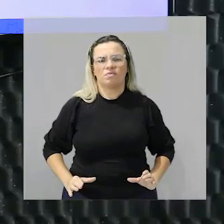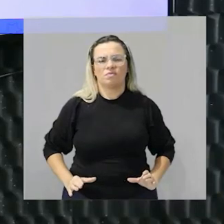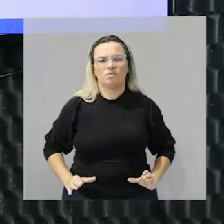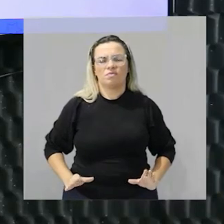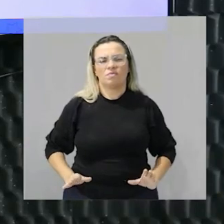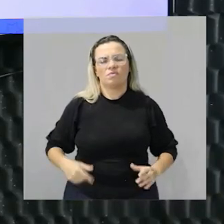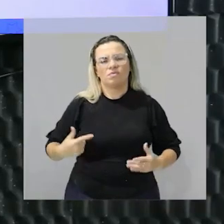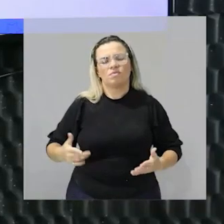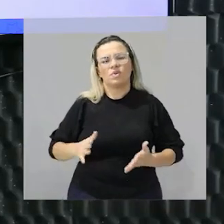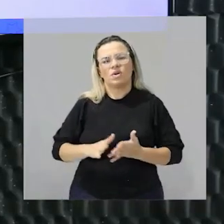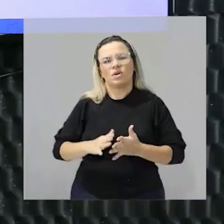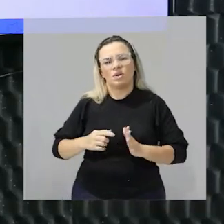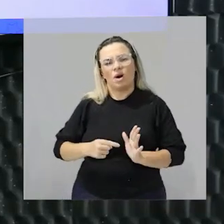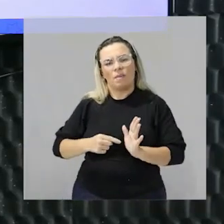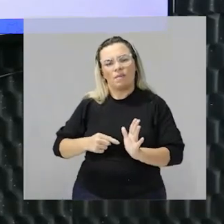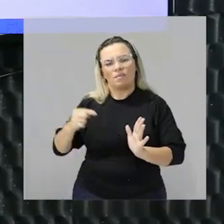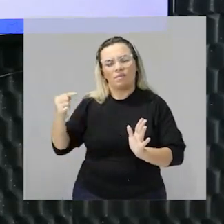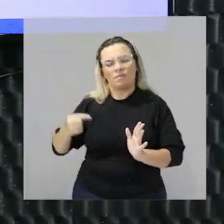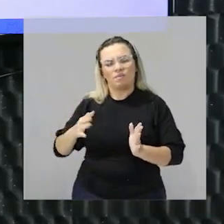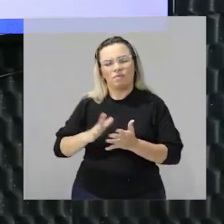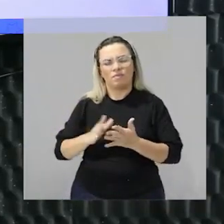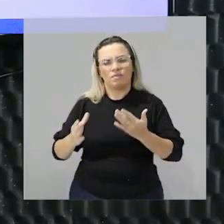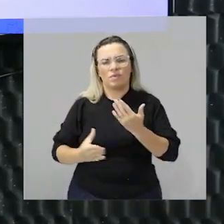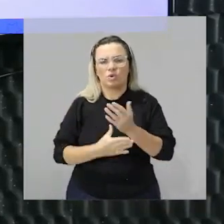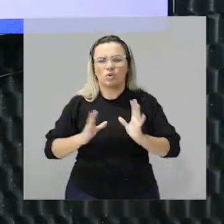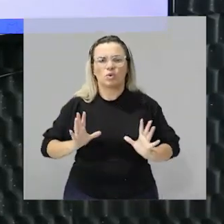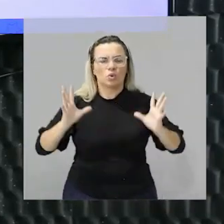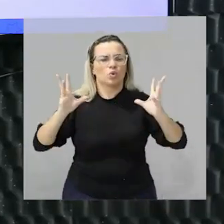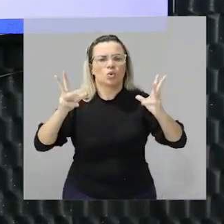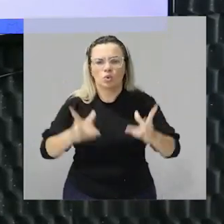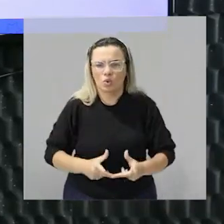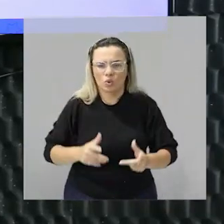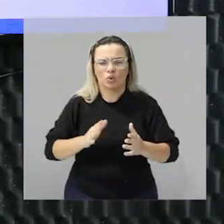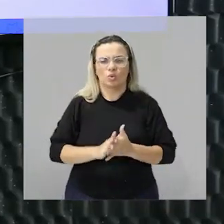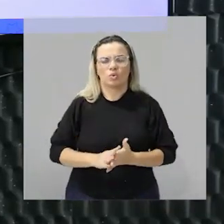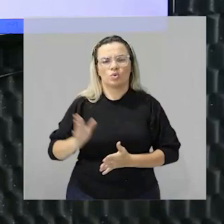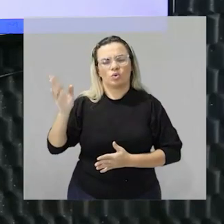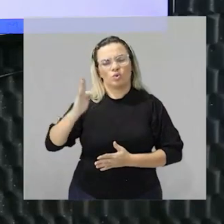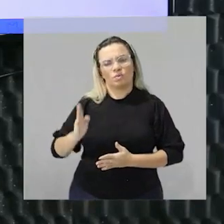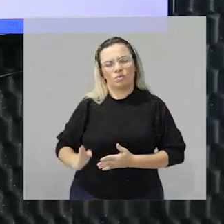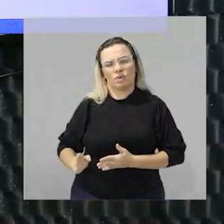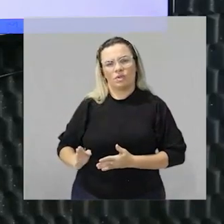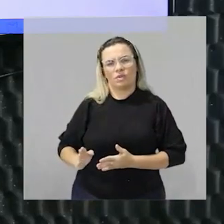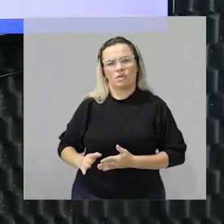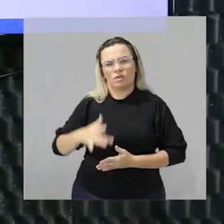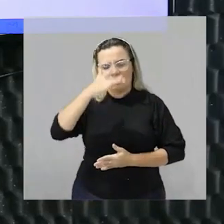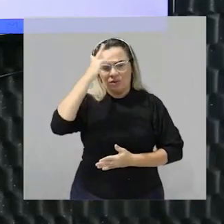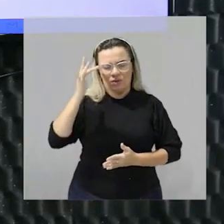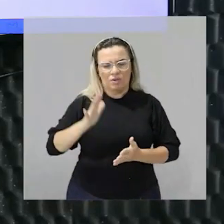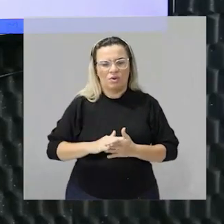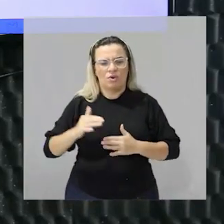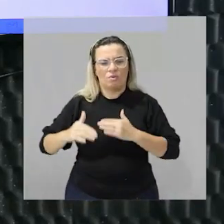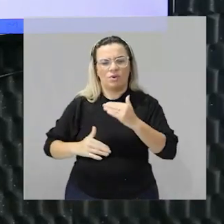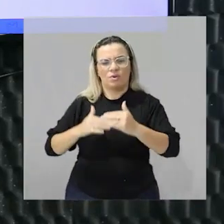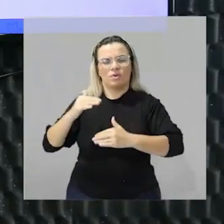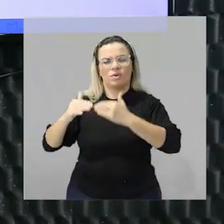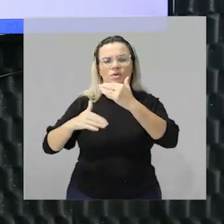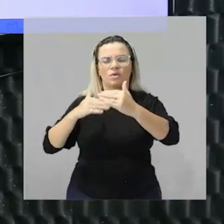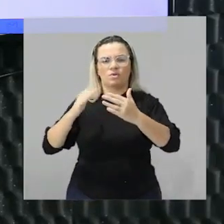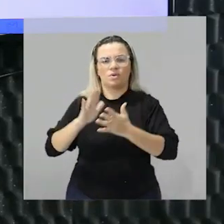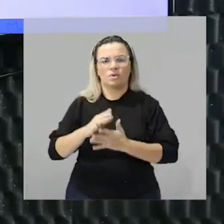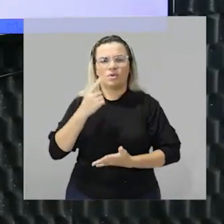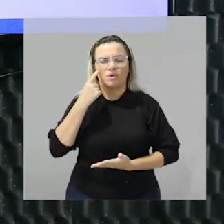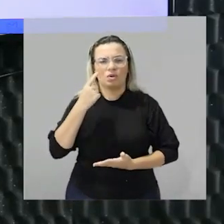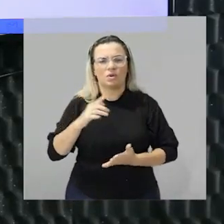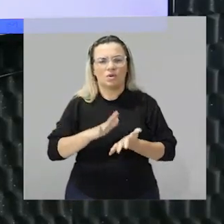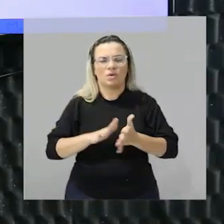que veio comprometido em garantir a cidadania para todos os brasileiros, o progresso. Quando nós